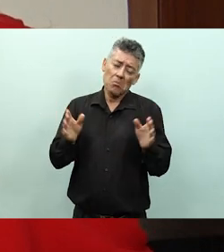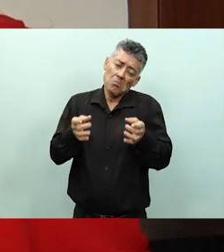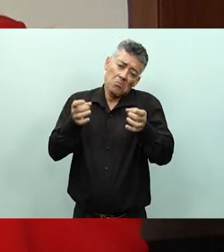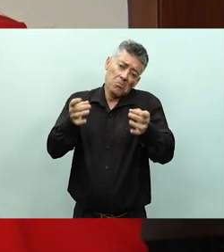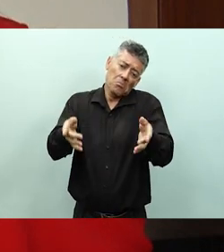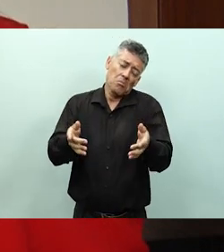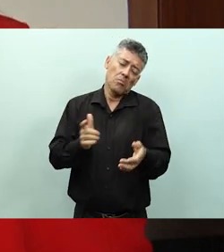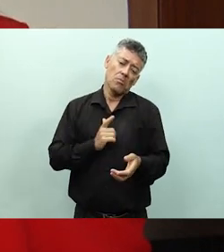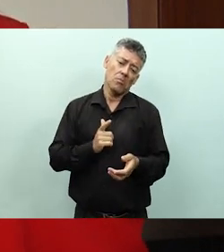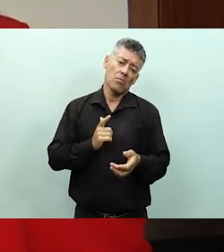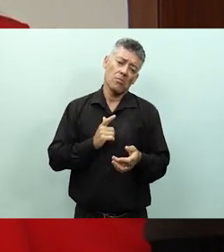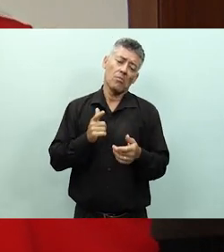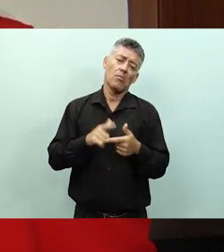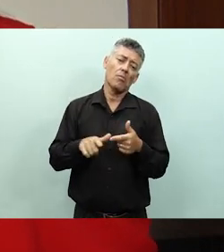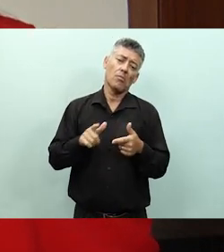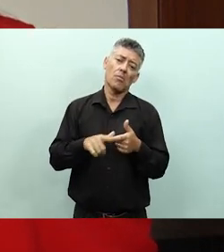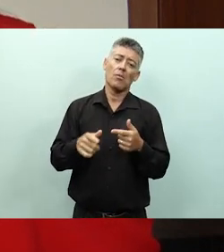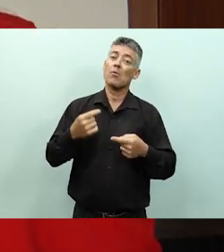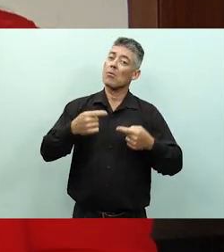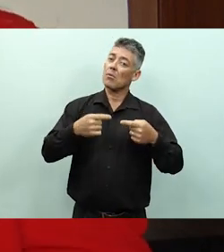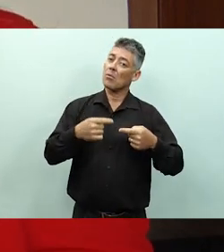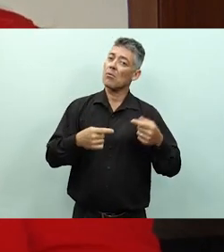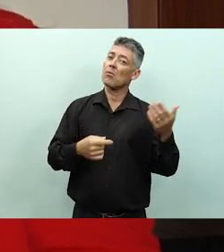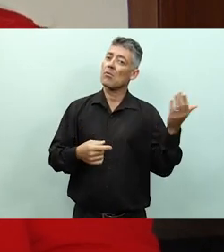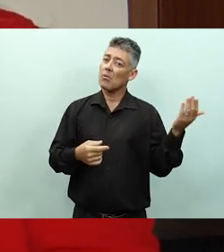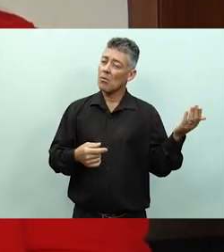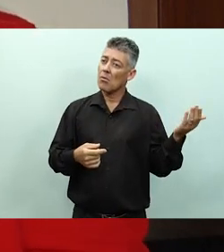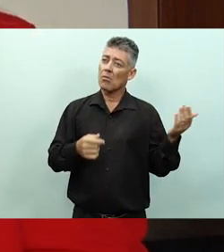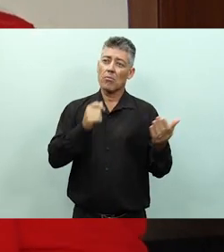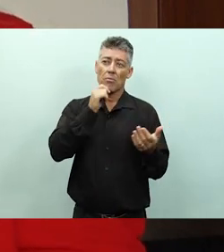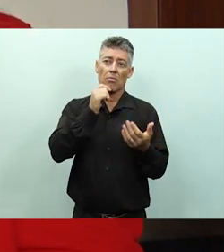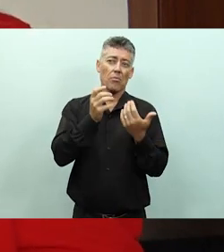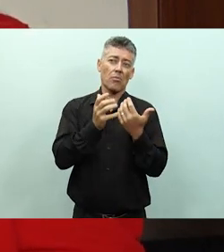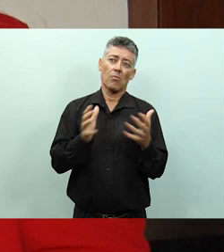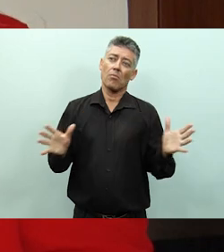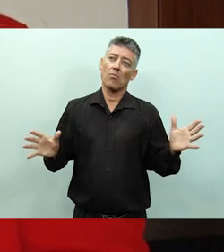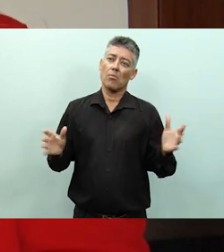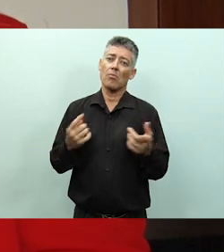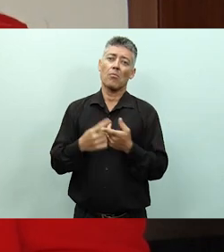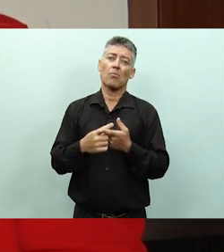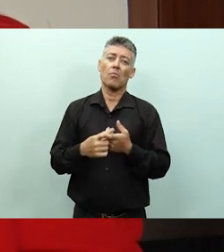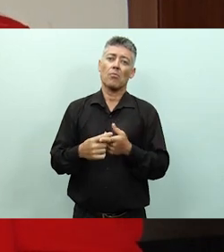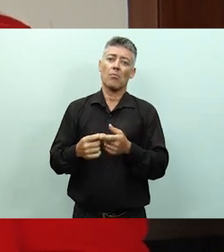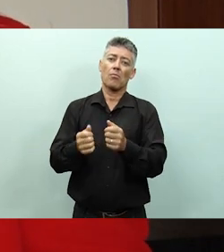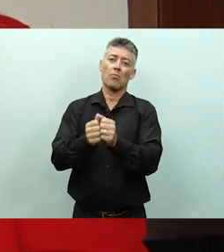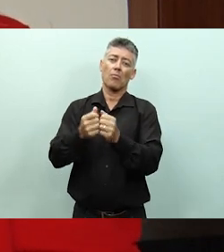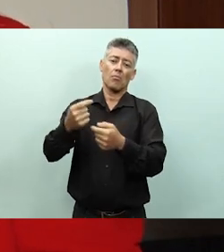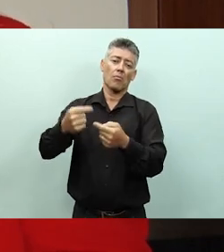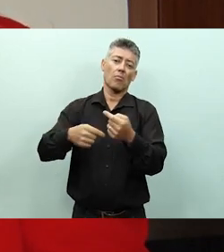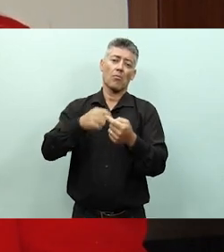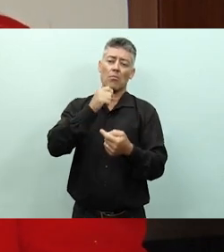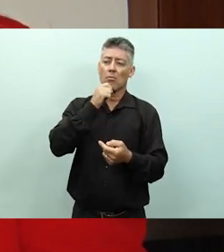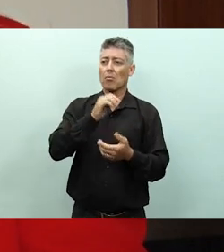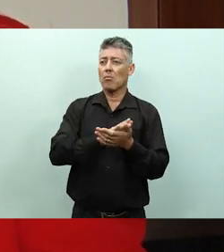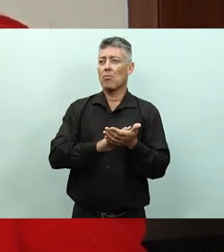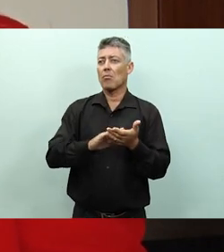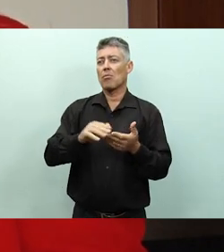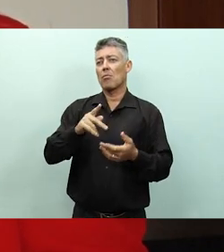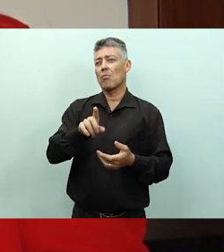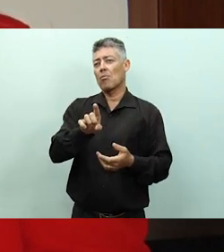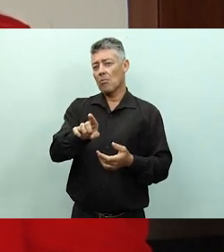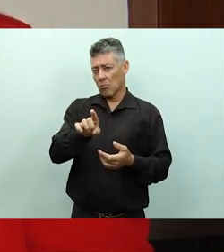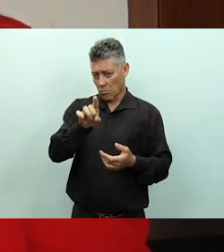resultado assim, que teve impacto foi na parte política, porque eles não queriam logo de início conviver politicamente. Por isso ela saiu do